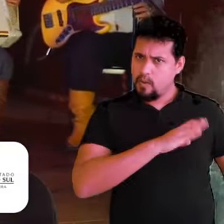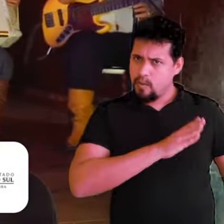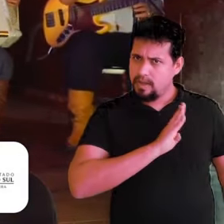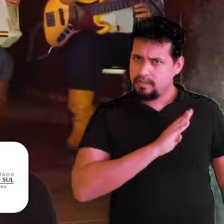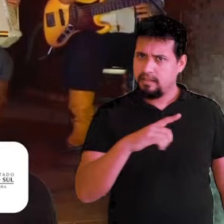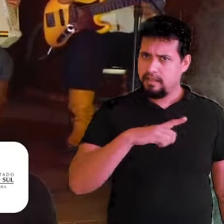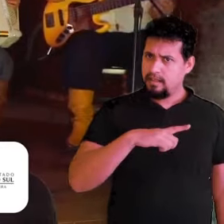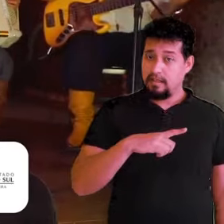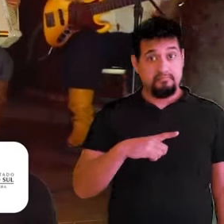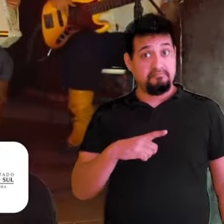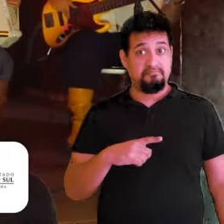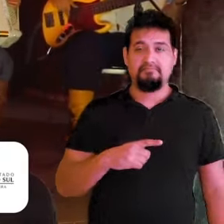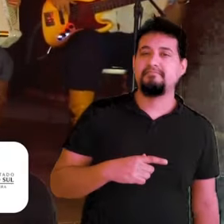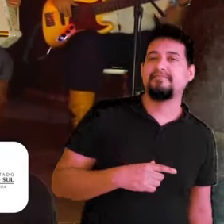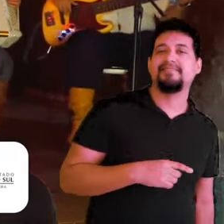seu